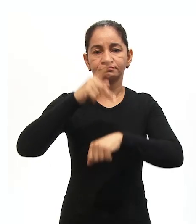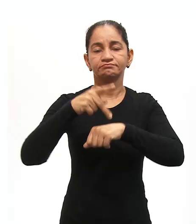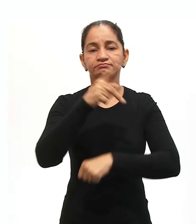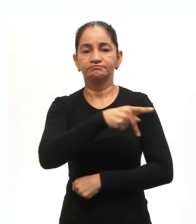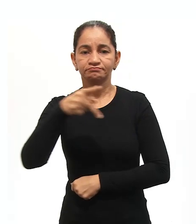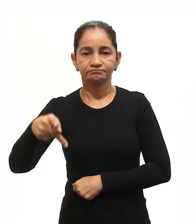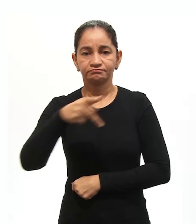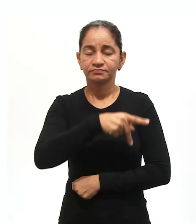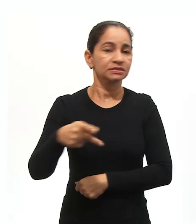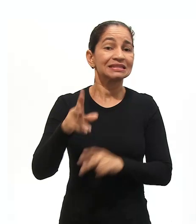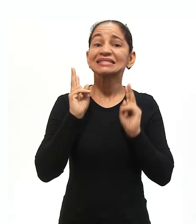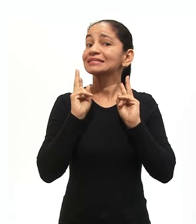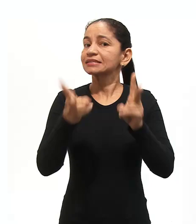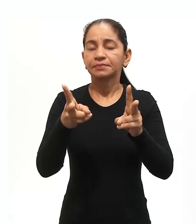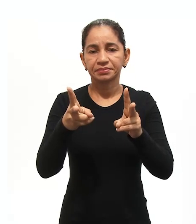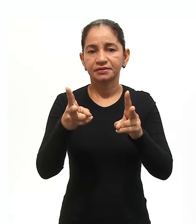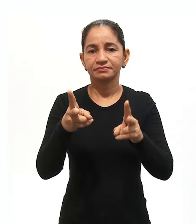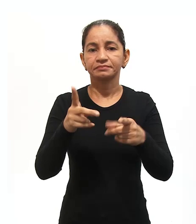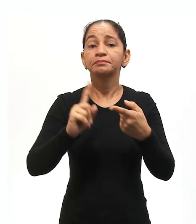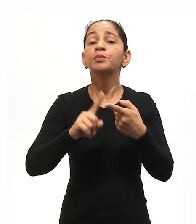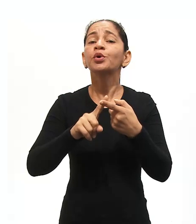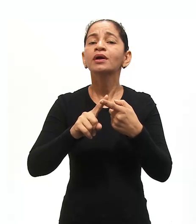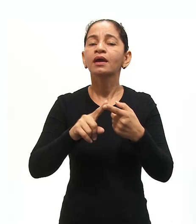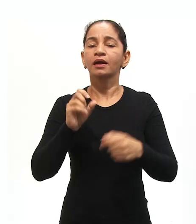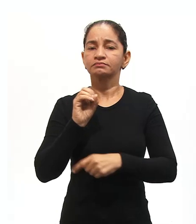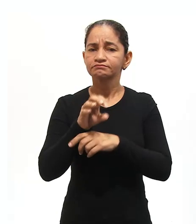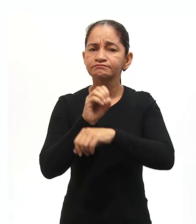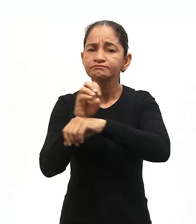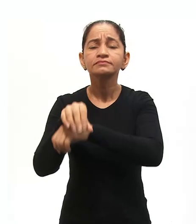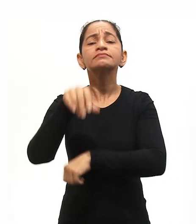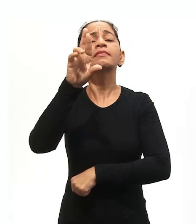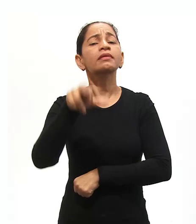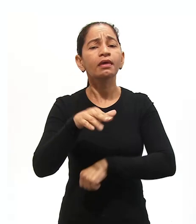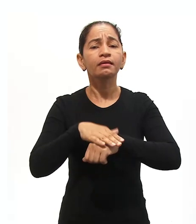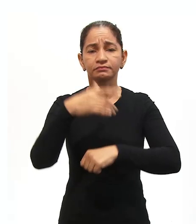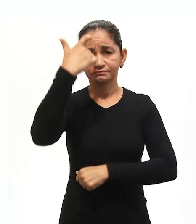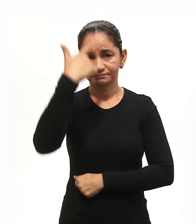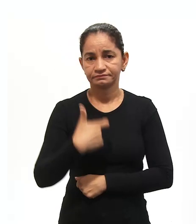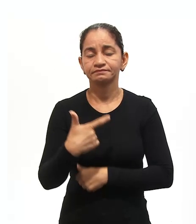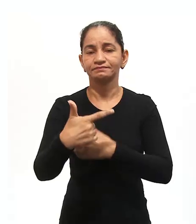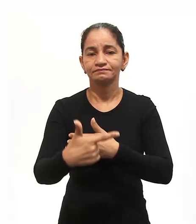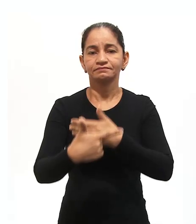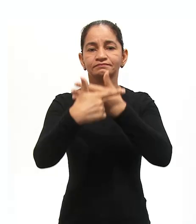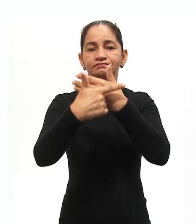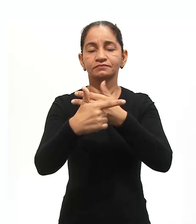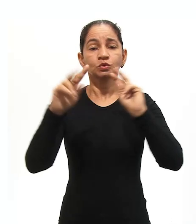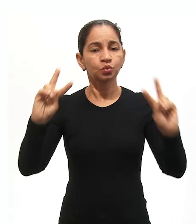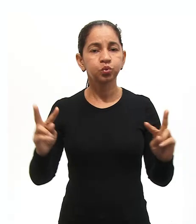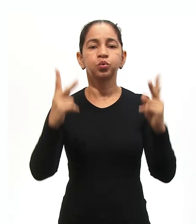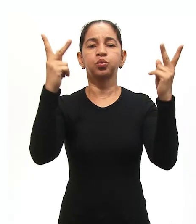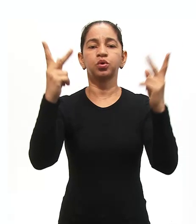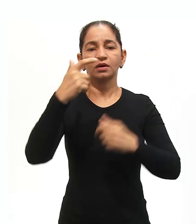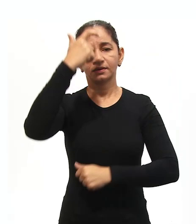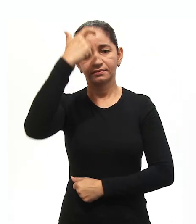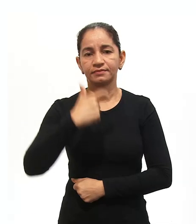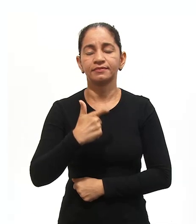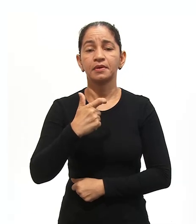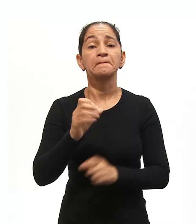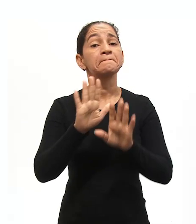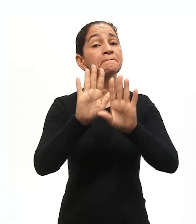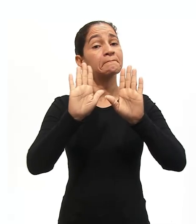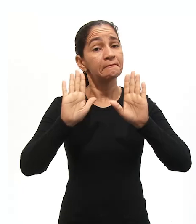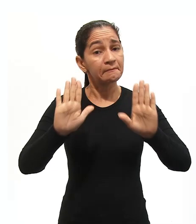morais são irrenunciáveis e garantem seu reconhecimento. Porém, a instituição